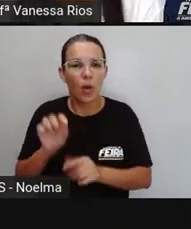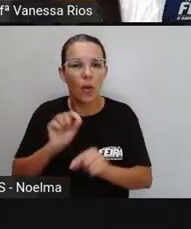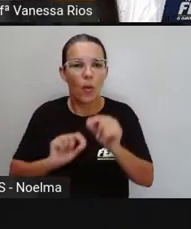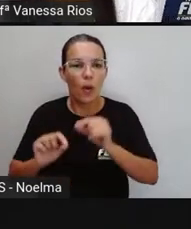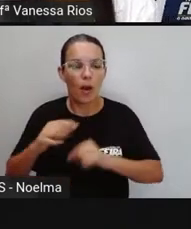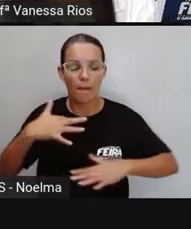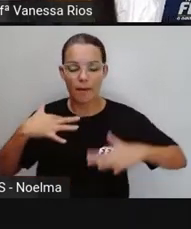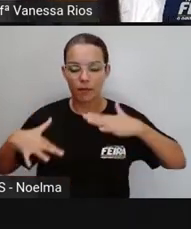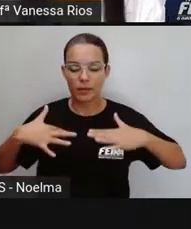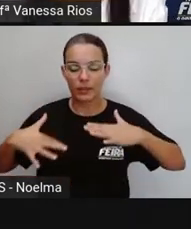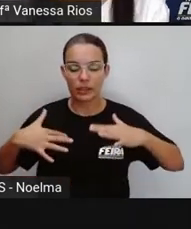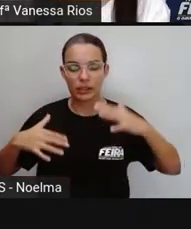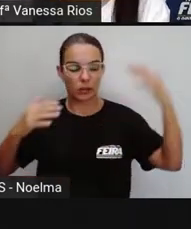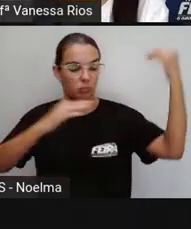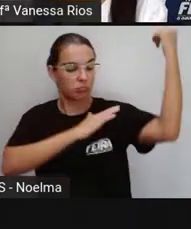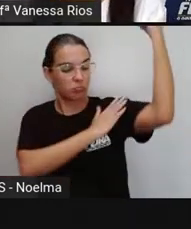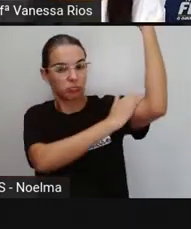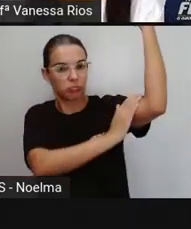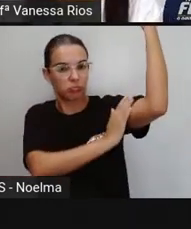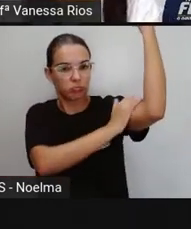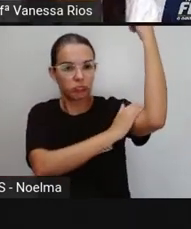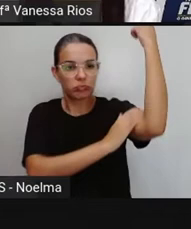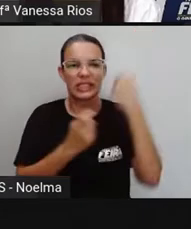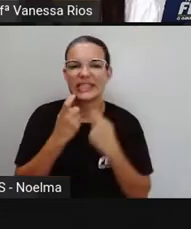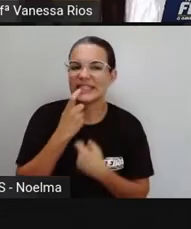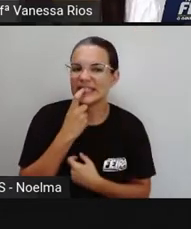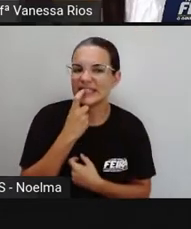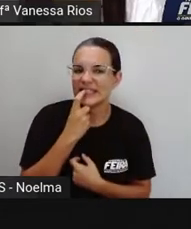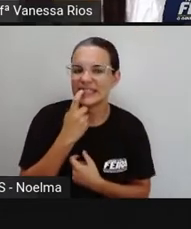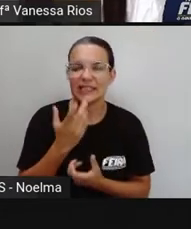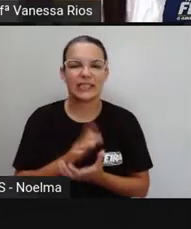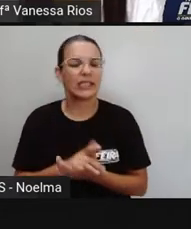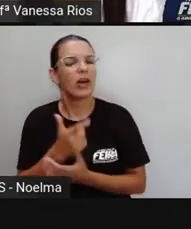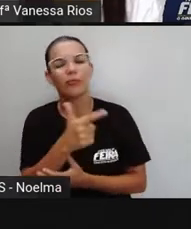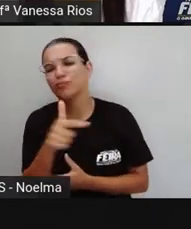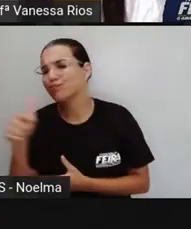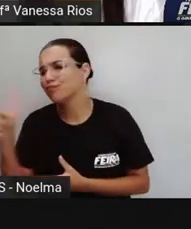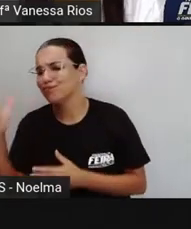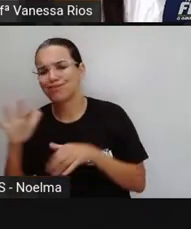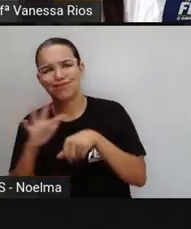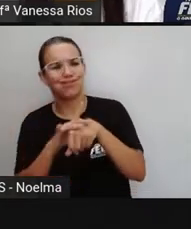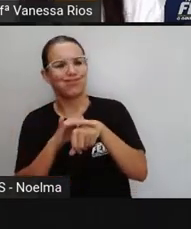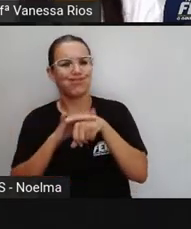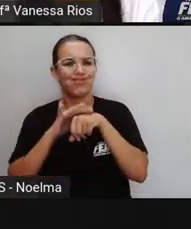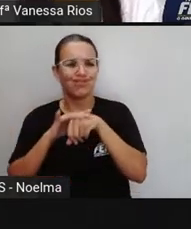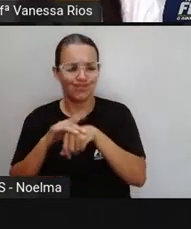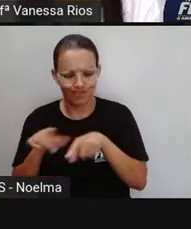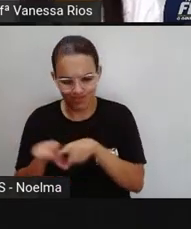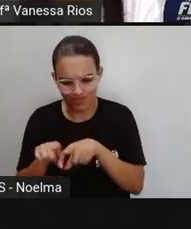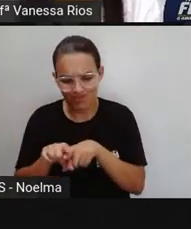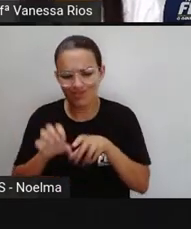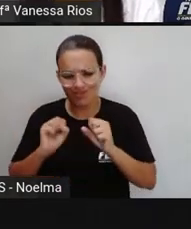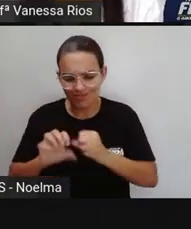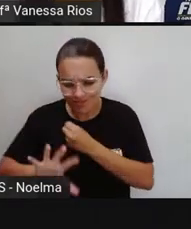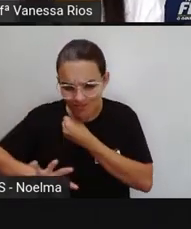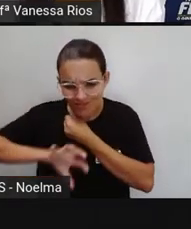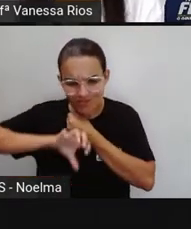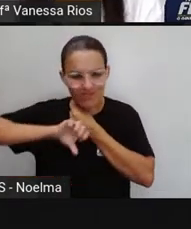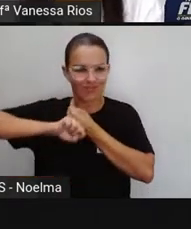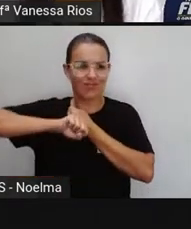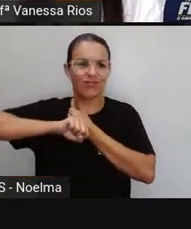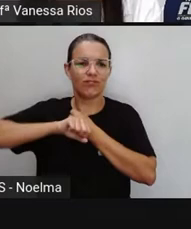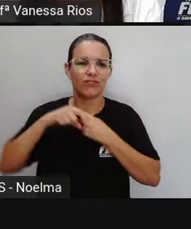questão da movimentação dos músculos, dos ossos, entre outros males, né? Que prejudicam aí